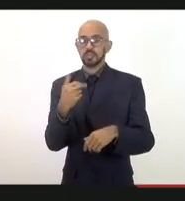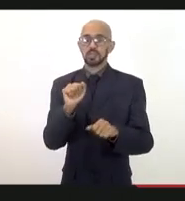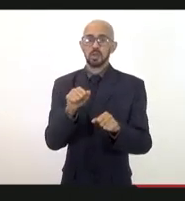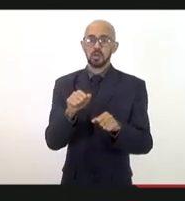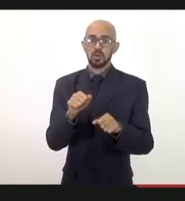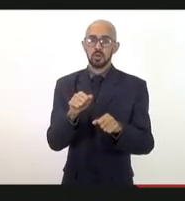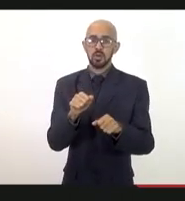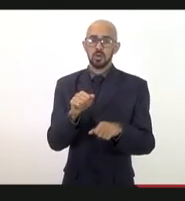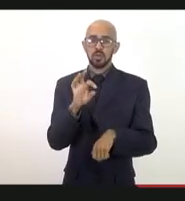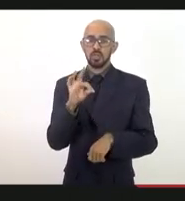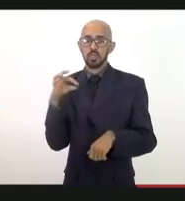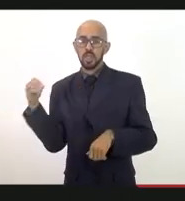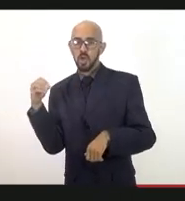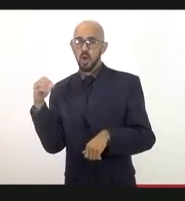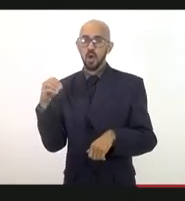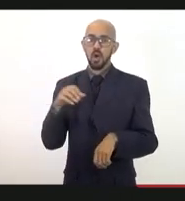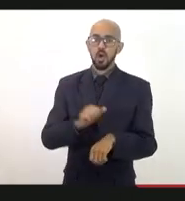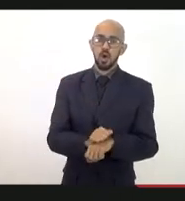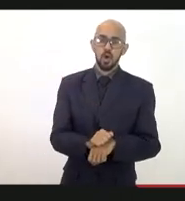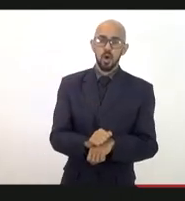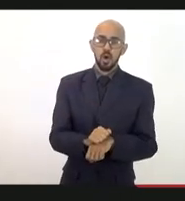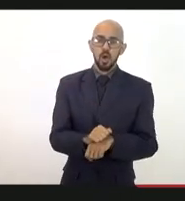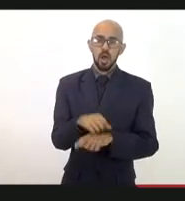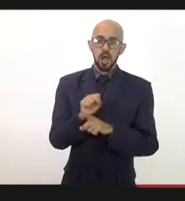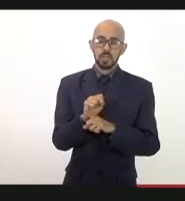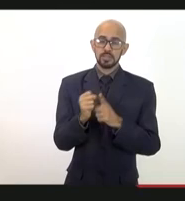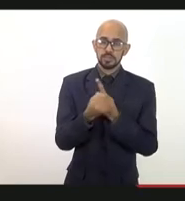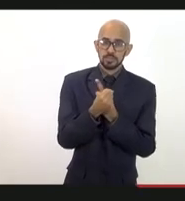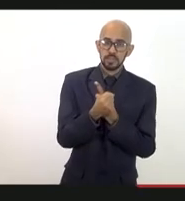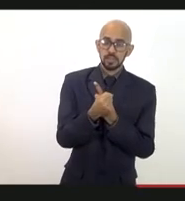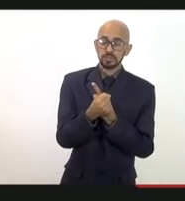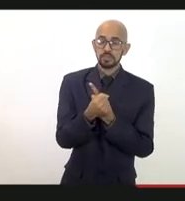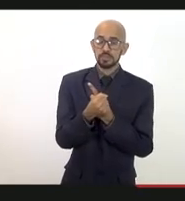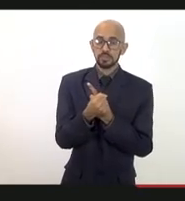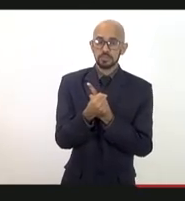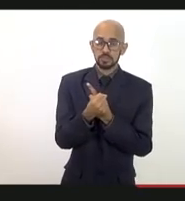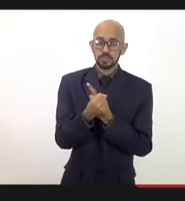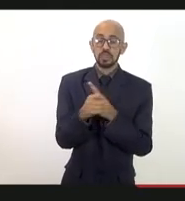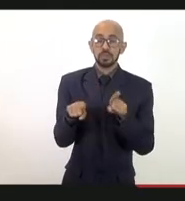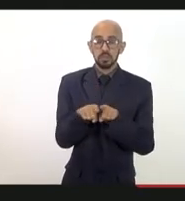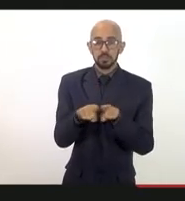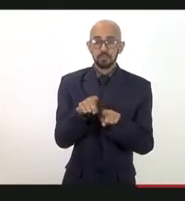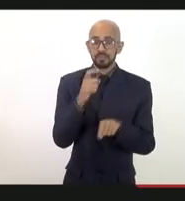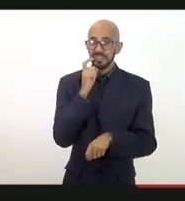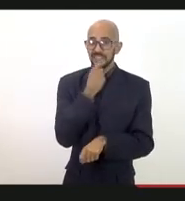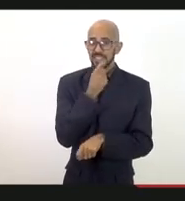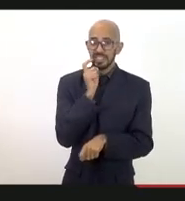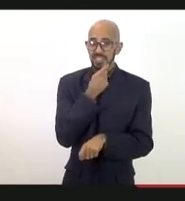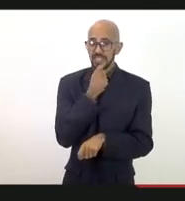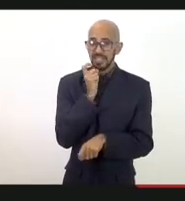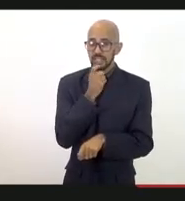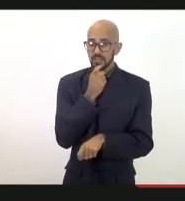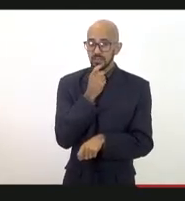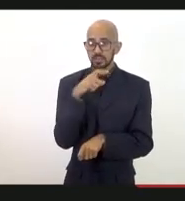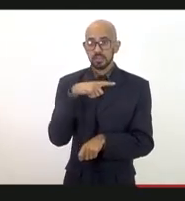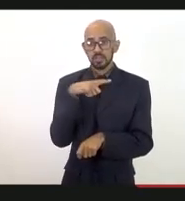terapia ocupacional, assistência dentária, tudo isso que tem numa unidade